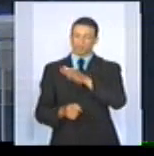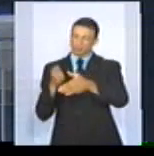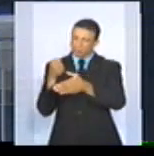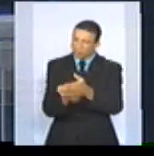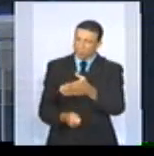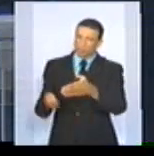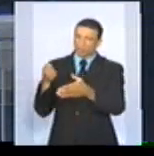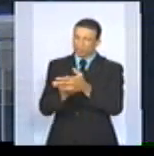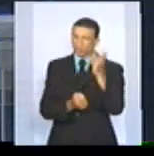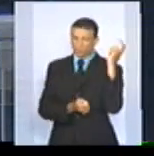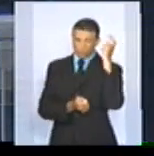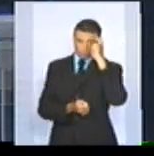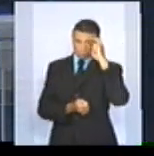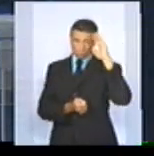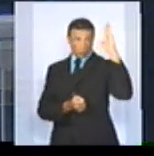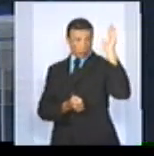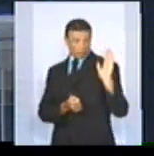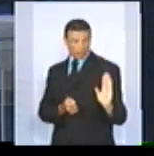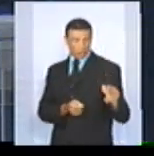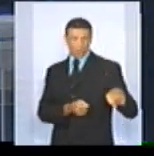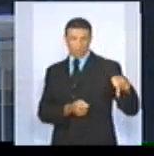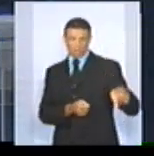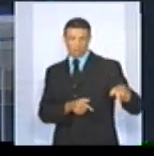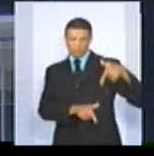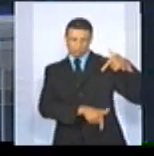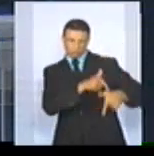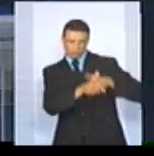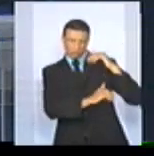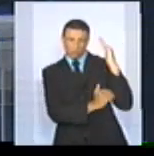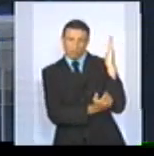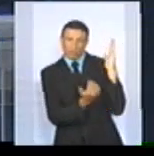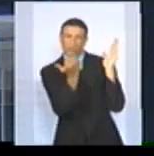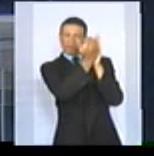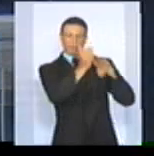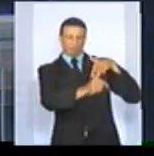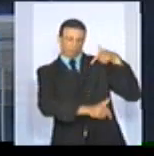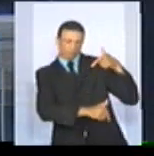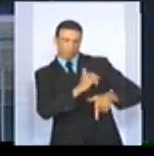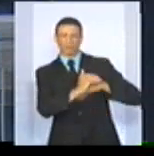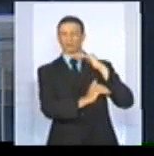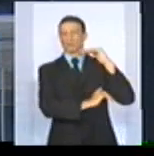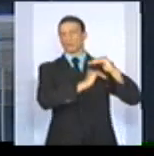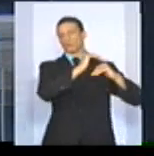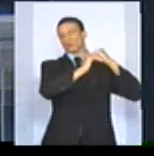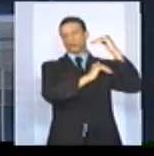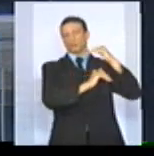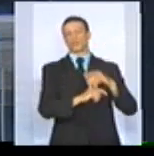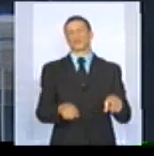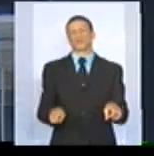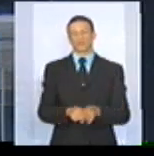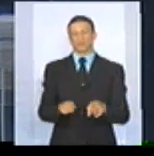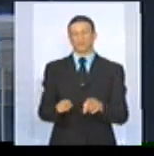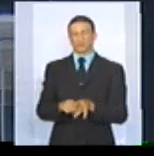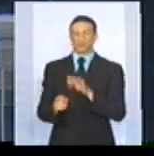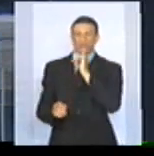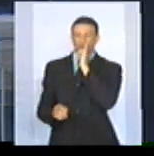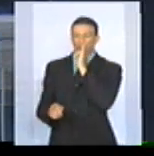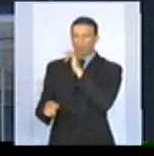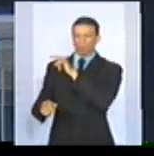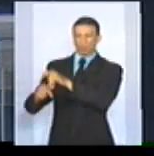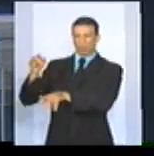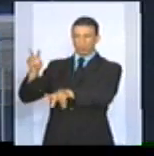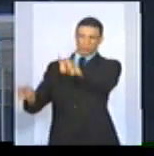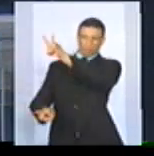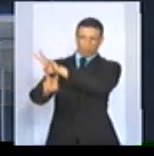promoção da cultura nacional e dos empregos no país. Com a oferta diversificada de todos os tipos e gêneros de produtos